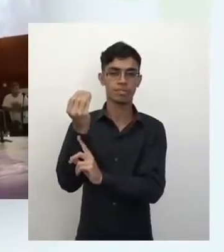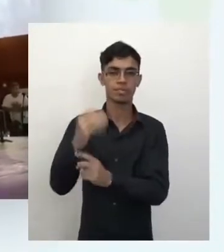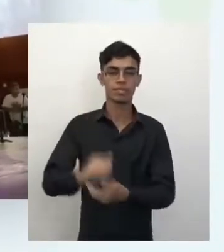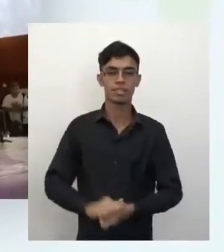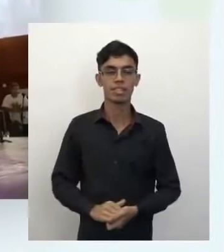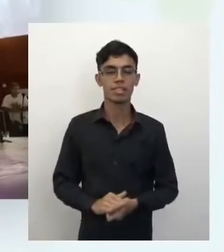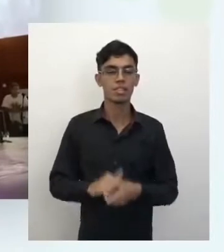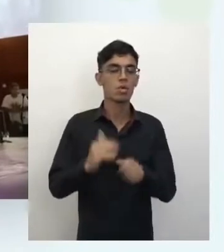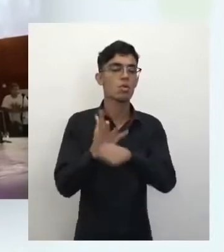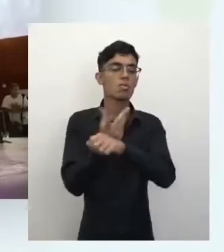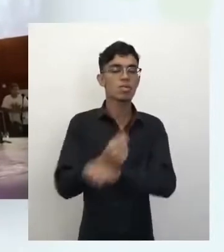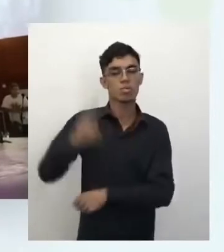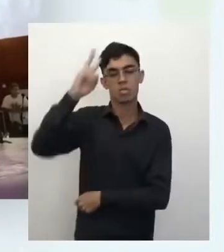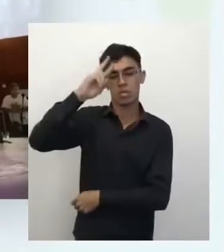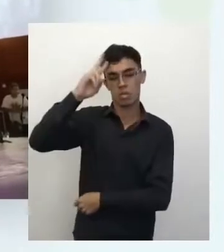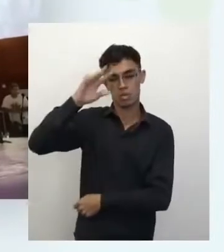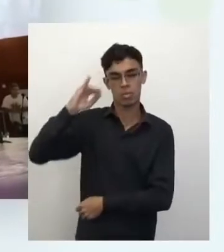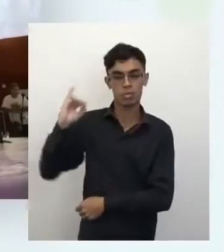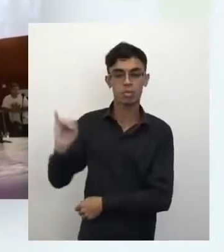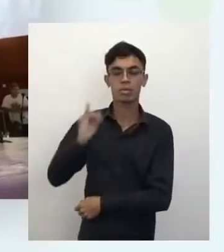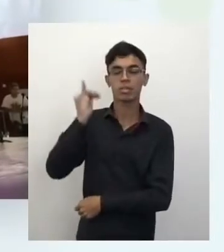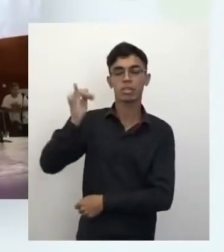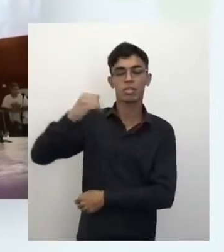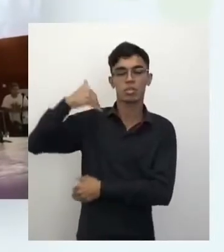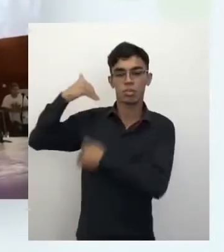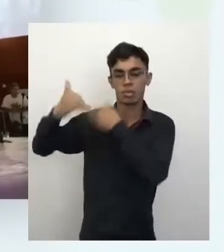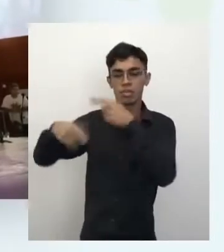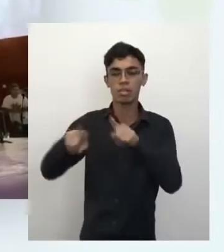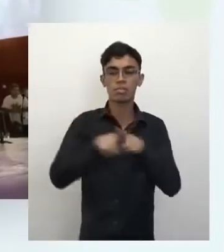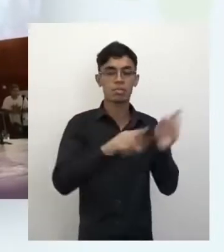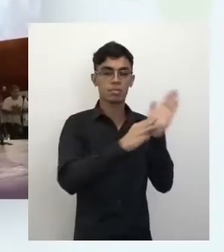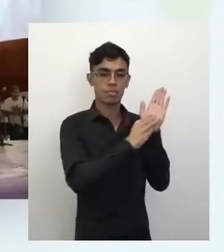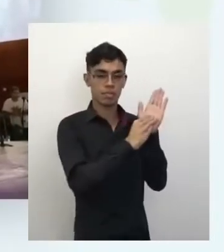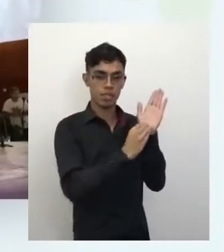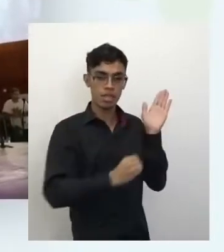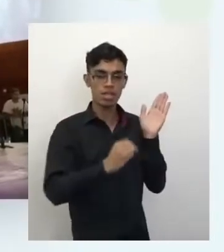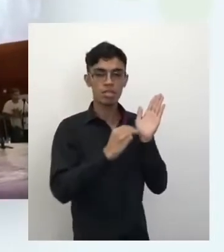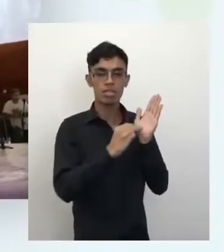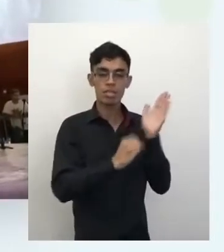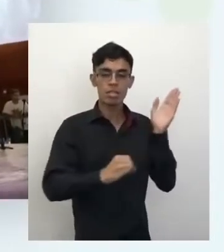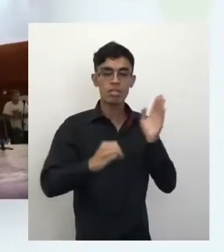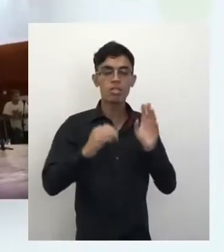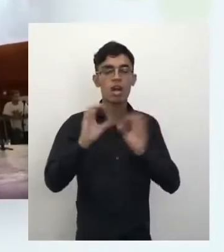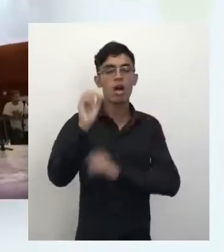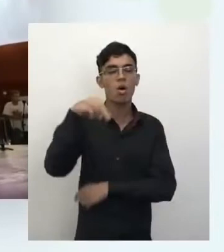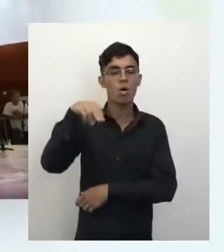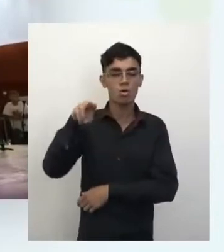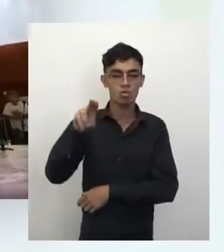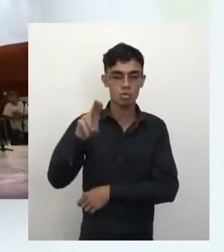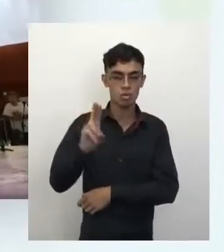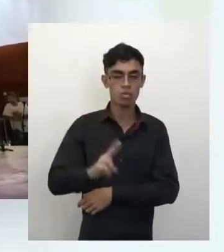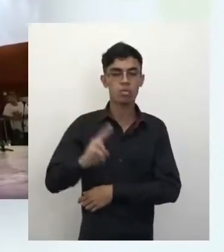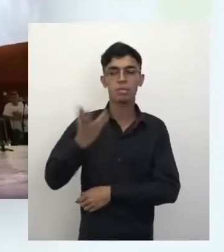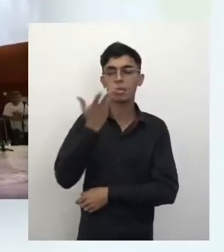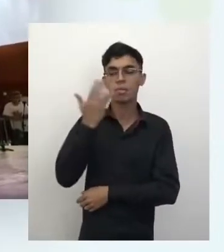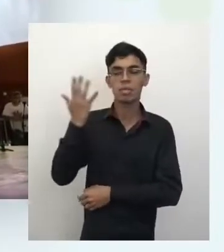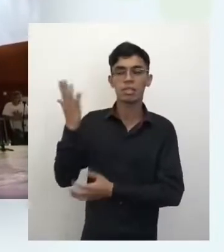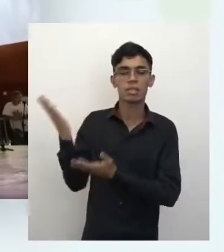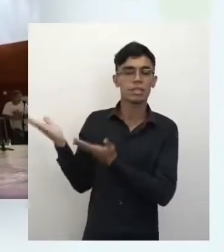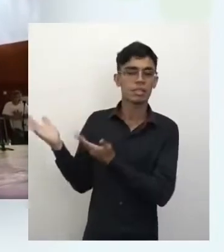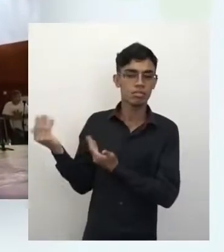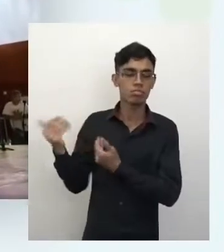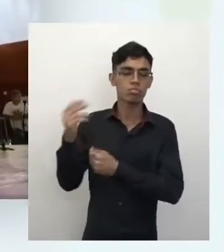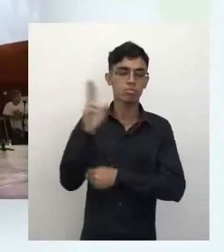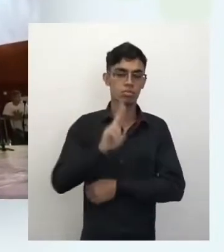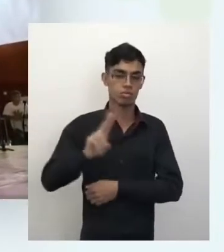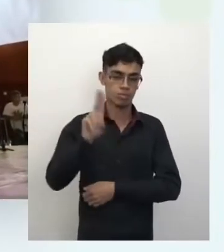e tendo uma história muito rica, como é também uma metodologia que o Fundo das Nações Unidas para a Infância usa em